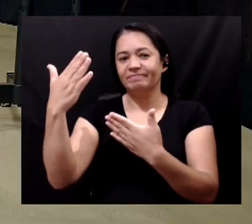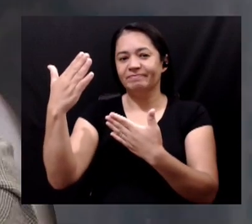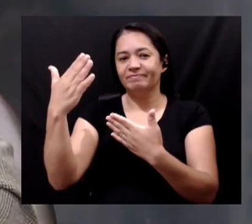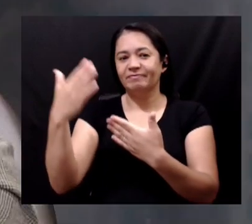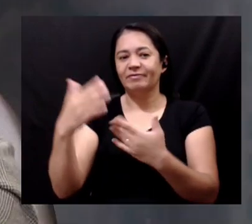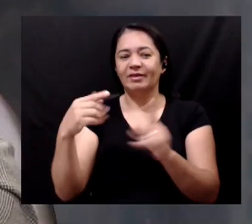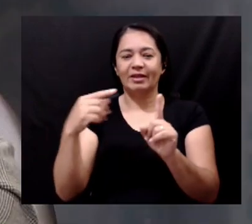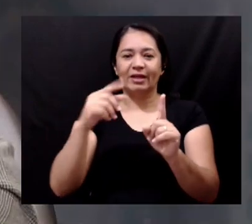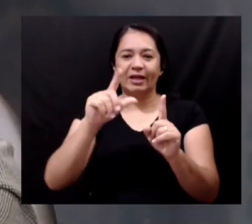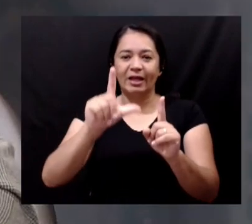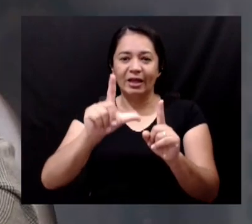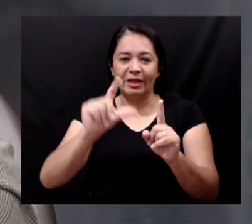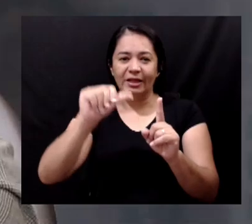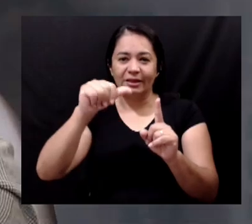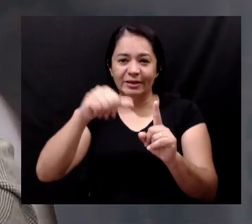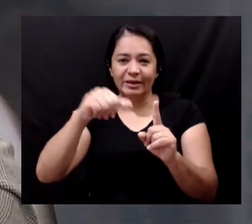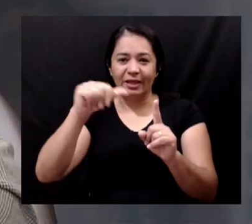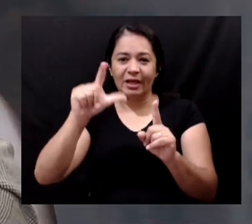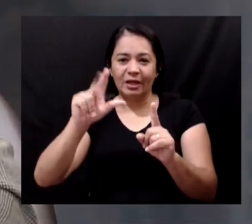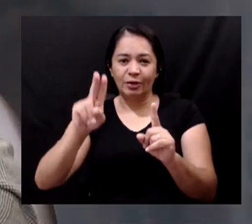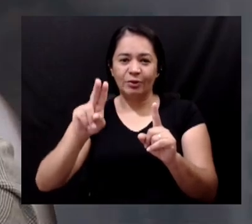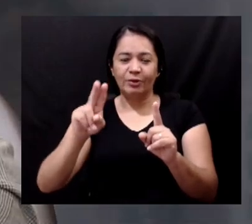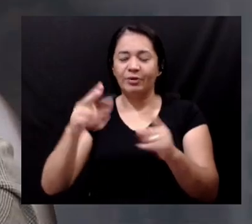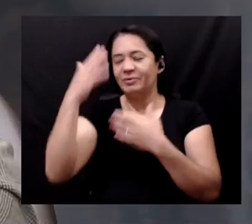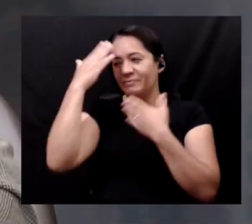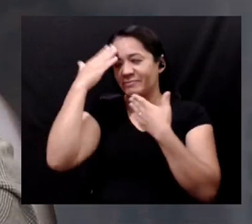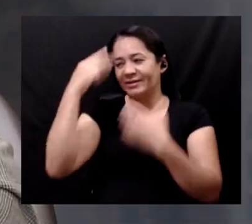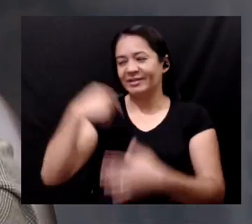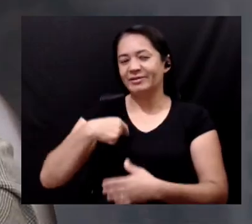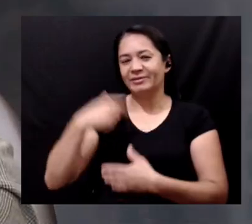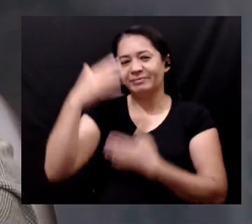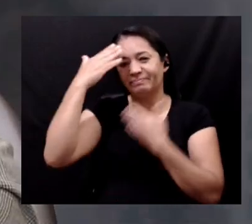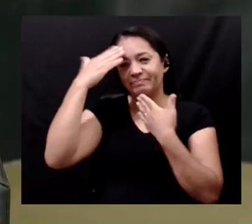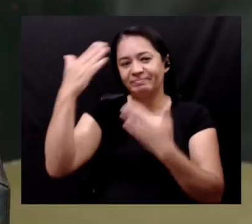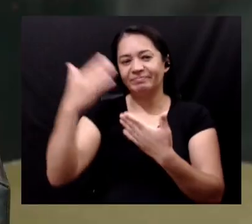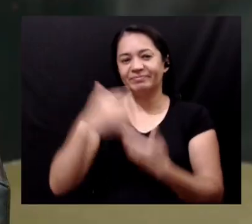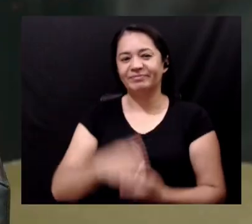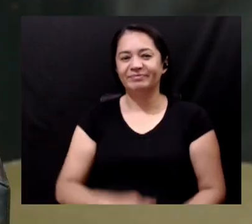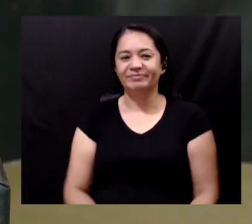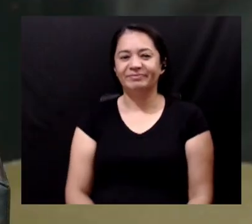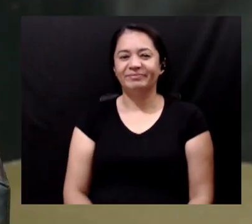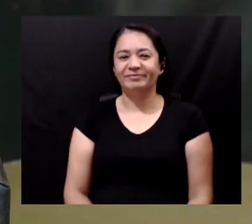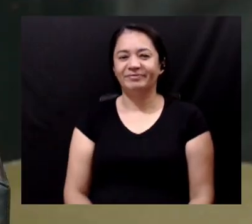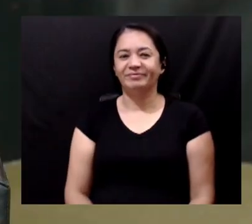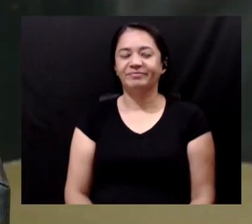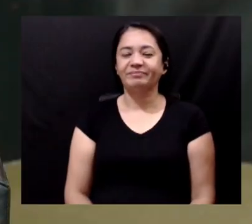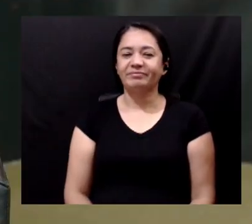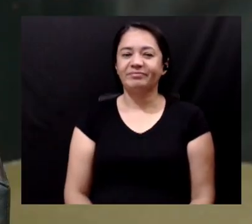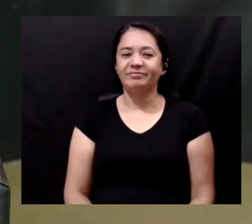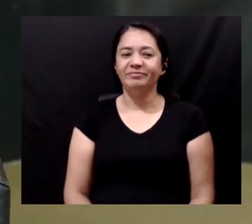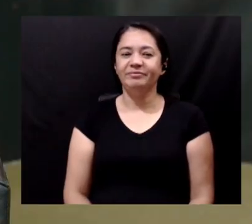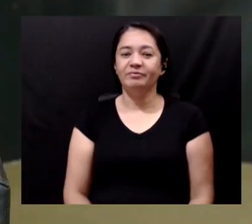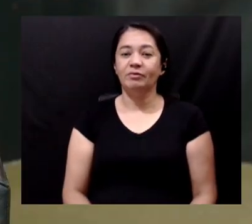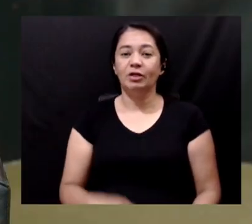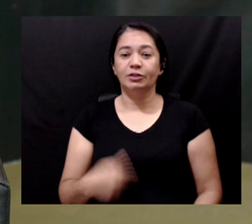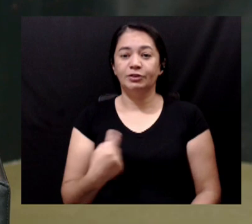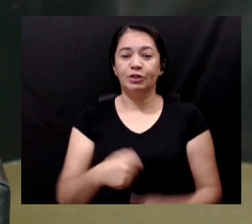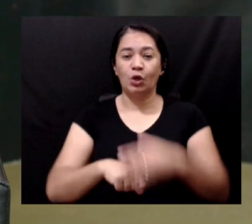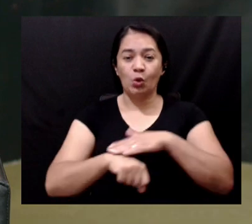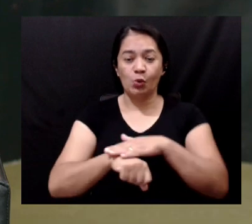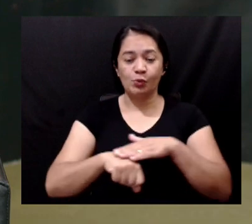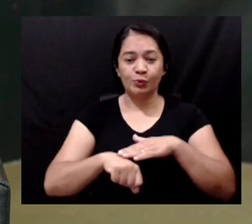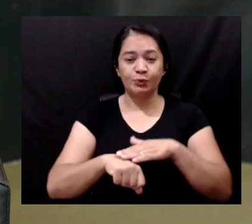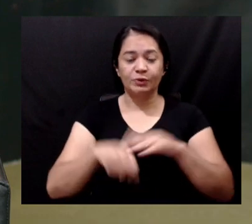bem-vinda. Obrigada pela sua presença. Obrigada, eu que agradeço. Muito bom estar aqui. Maravilha. A gente vai falar desse assunto, gente, que